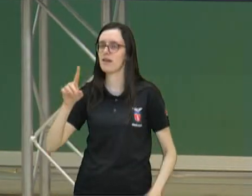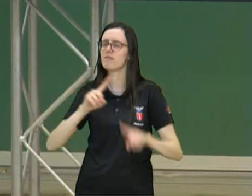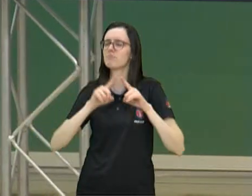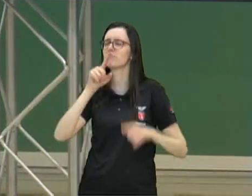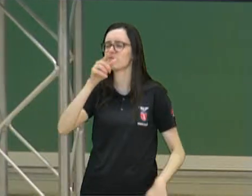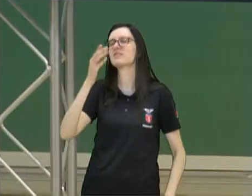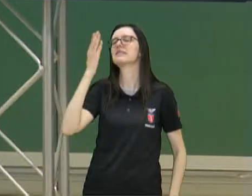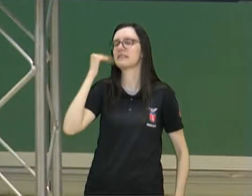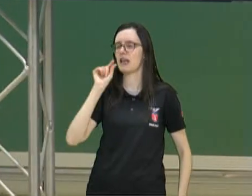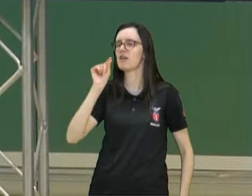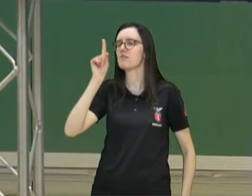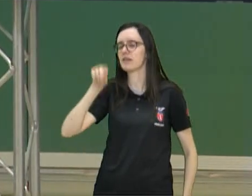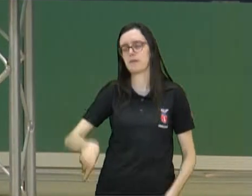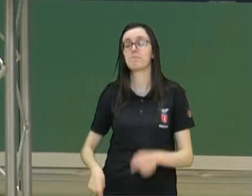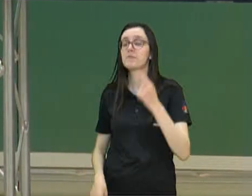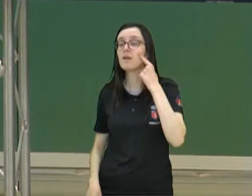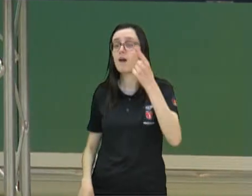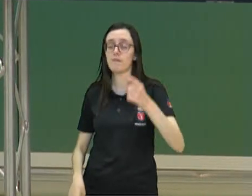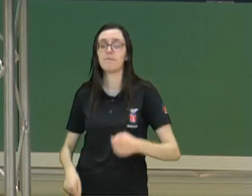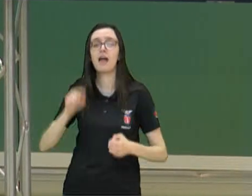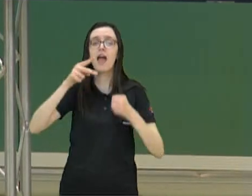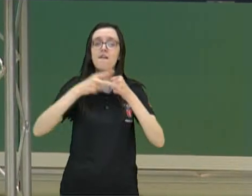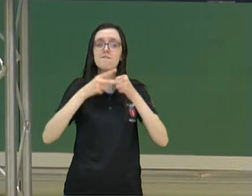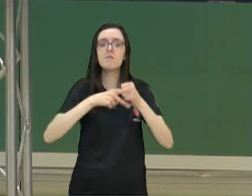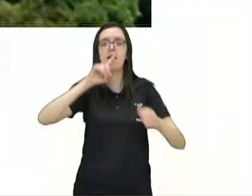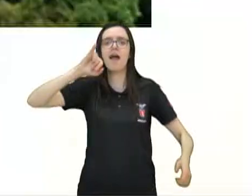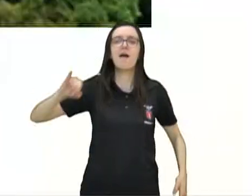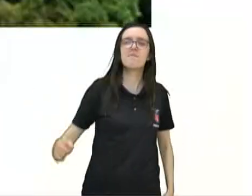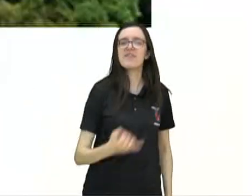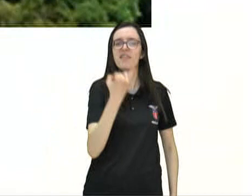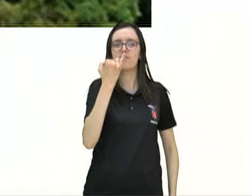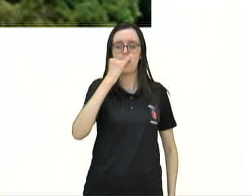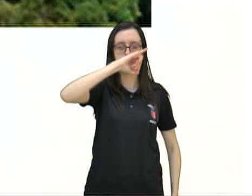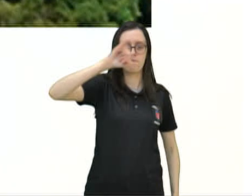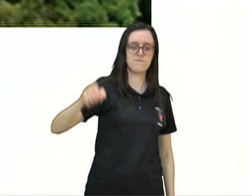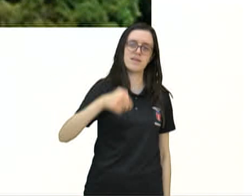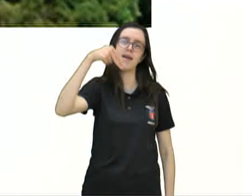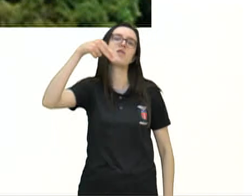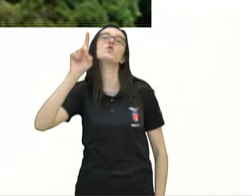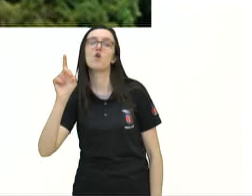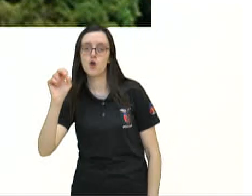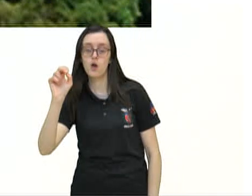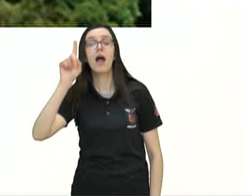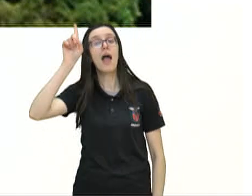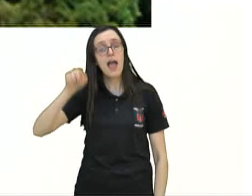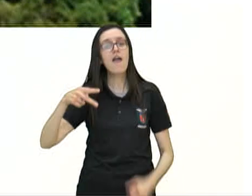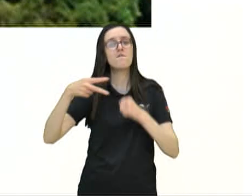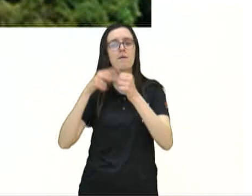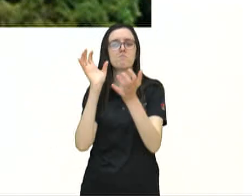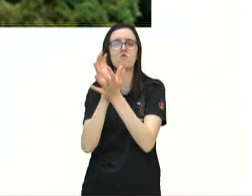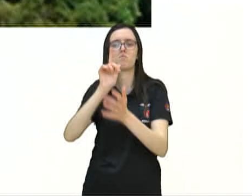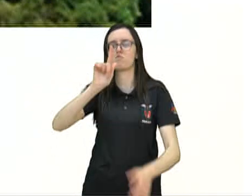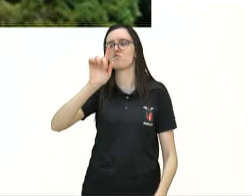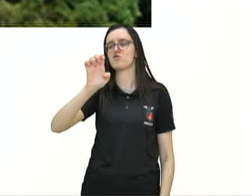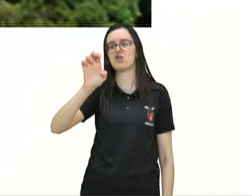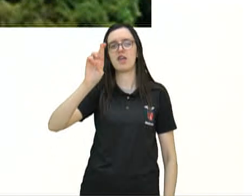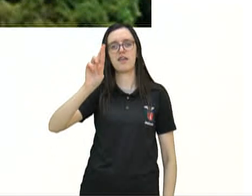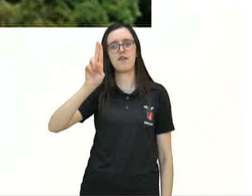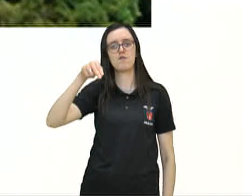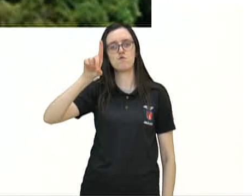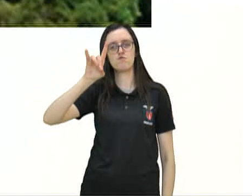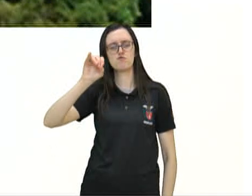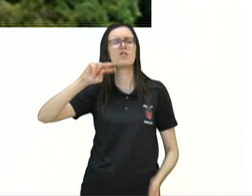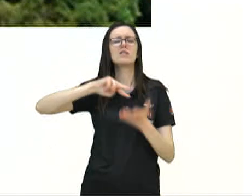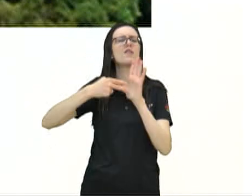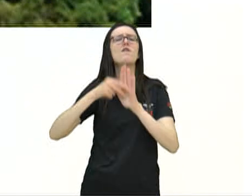você sabe qual é o verbo. Olha lá. Aproveitando. Aproveitando é um verbo no gerúndio. Os gerúndios são os verbos que vão